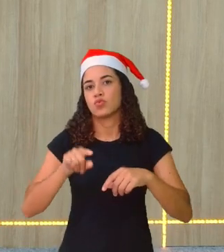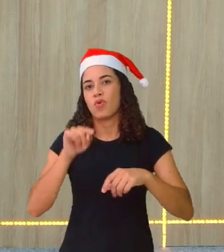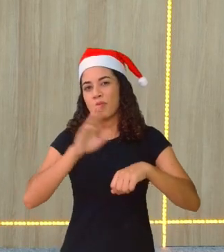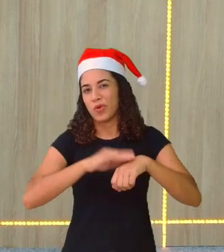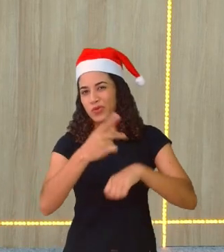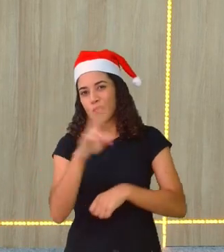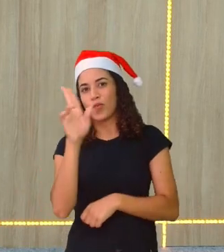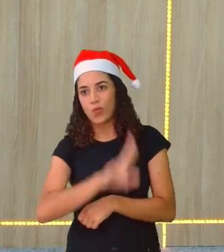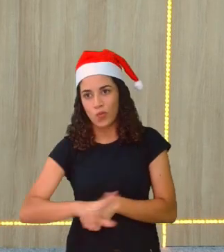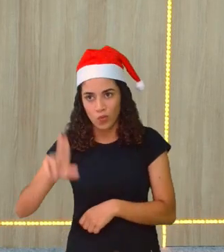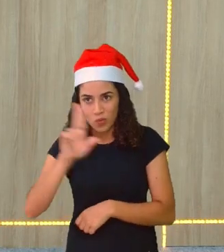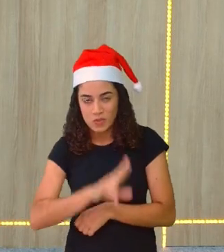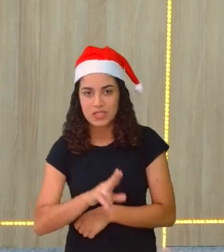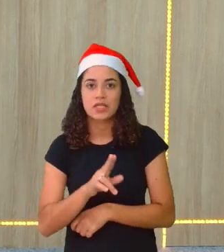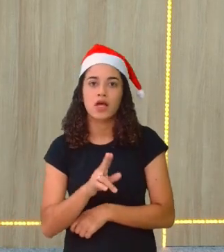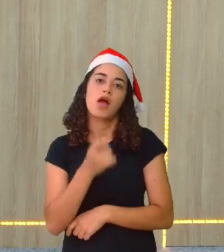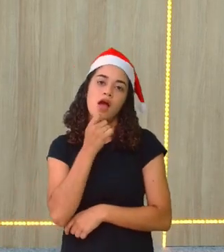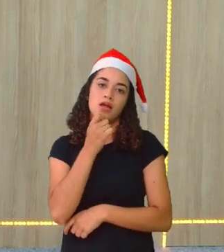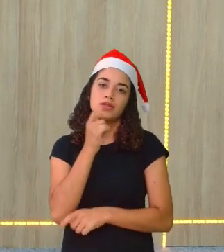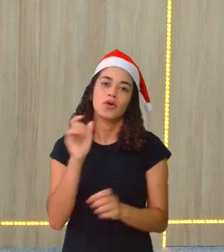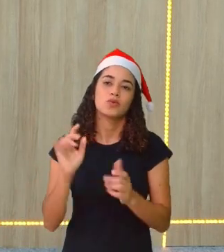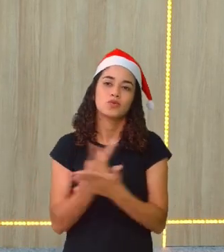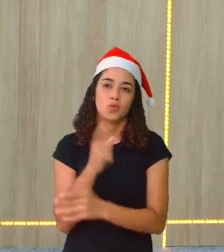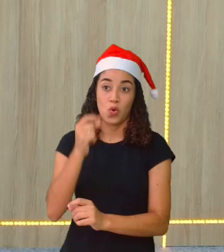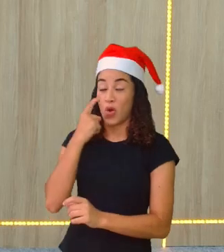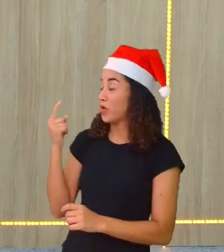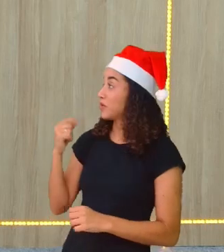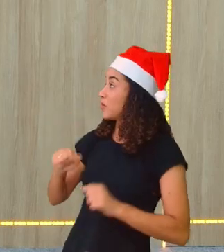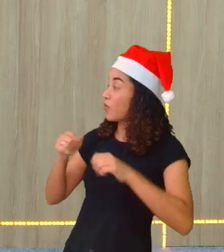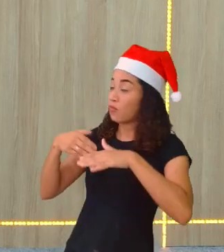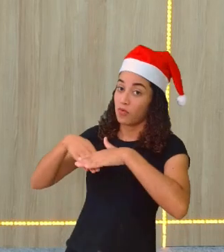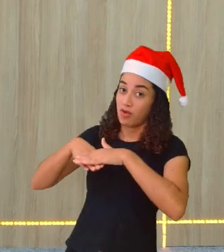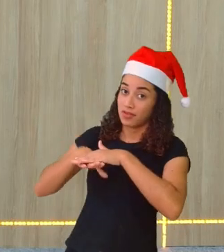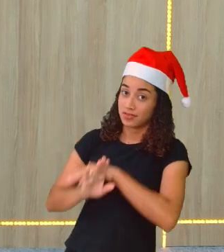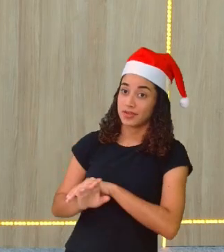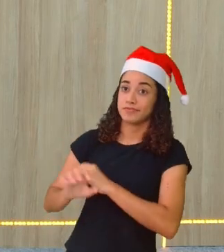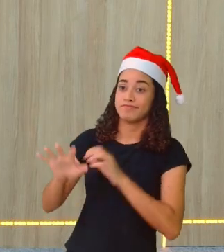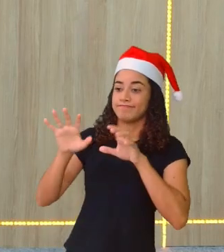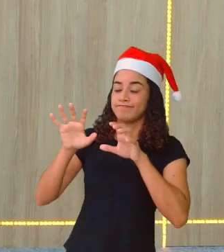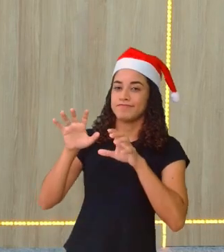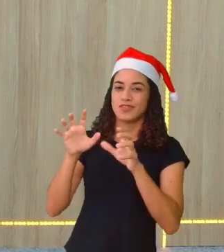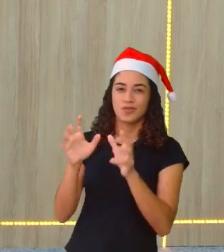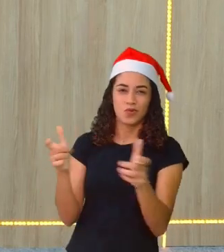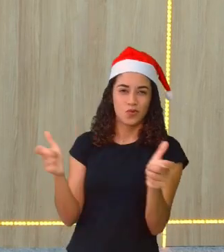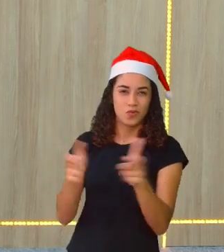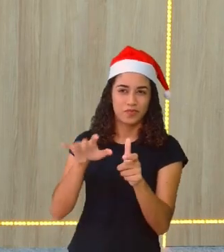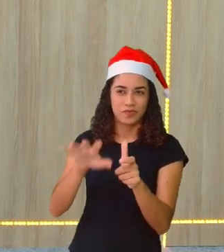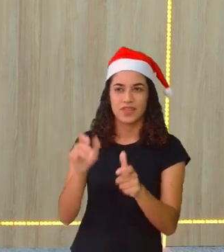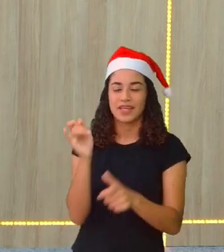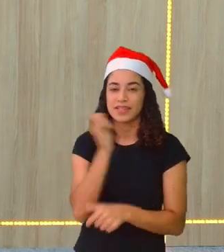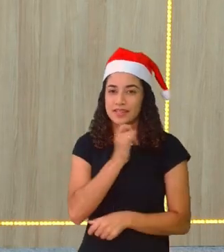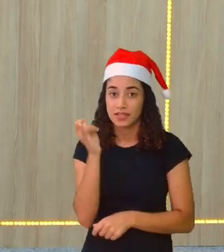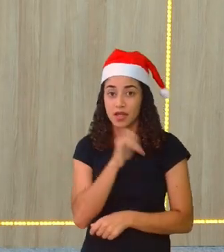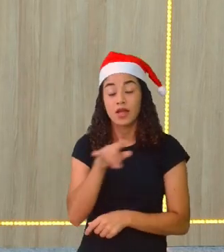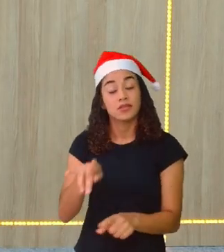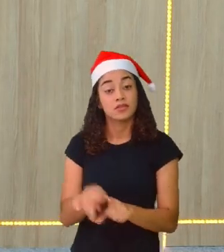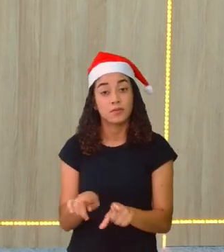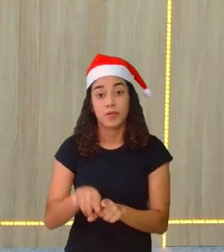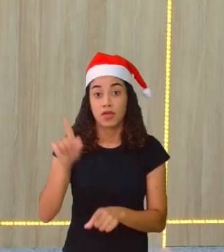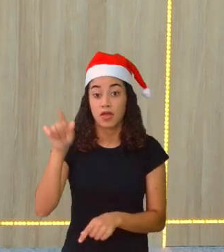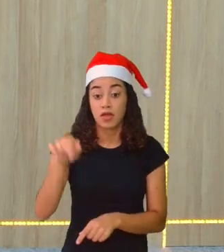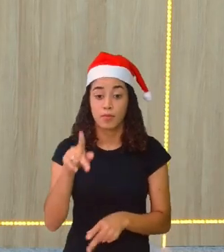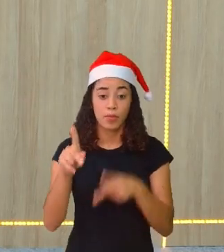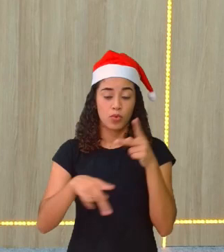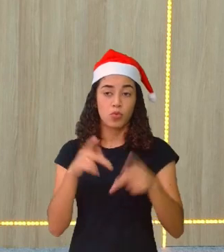Nicolau em vida, né? Foram guardados ali em Bari, na região da Itália. E ó, ele é muito popular em